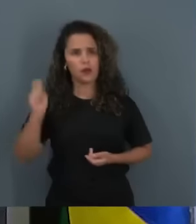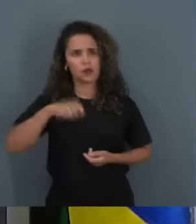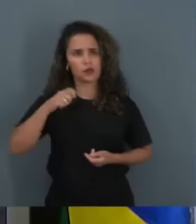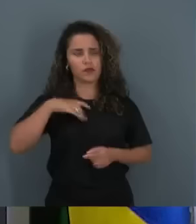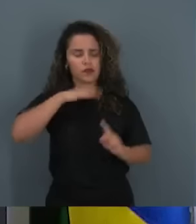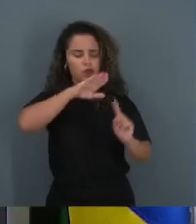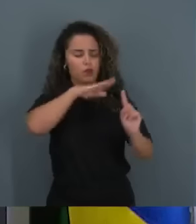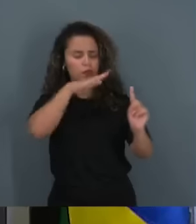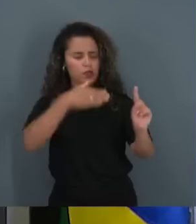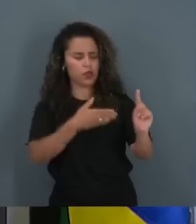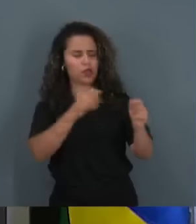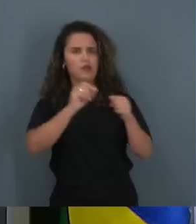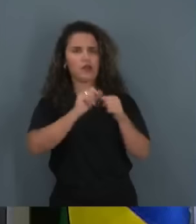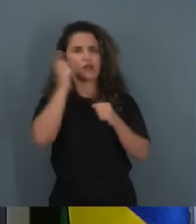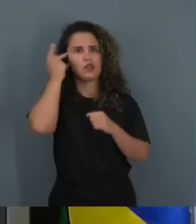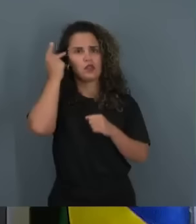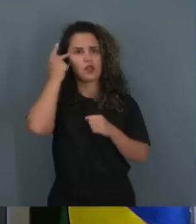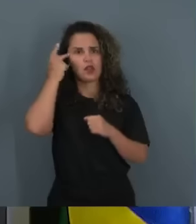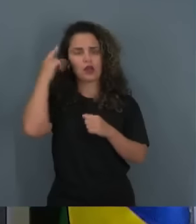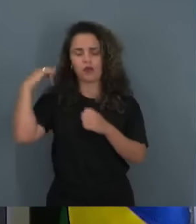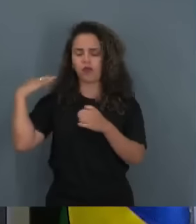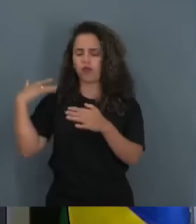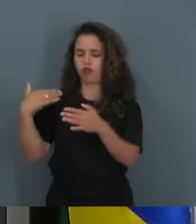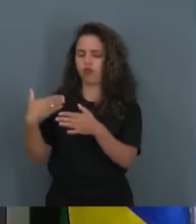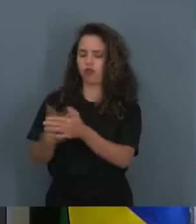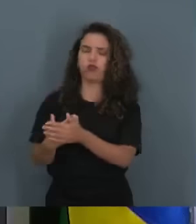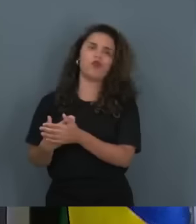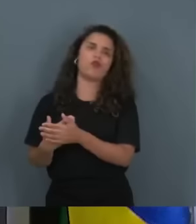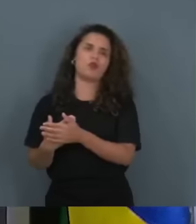com grandes historiadores que estarão aqui nessa mesa.